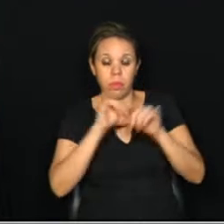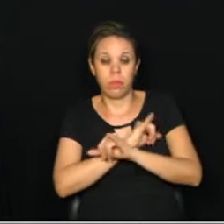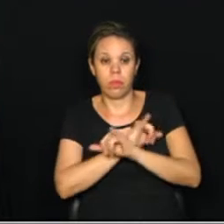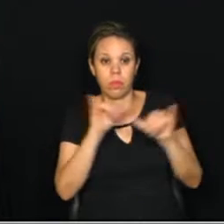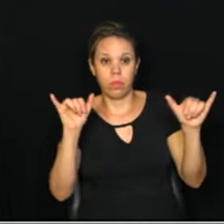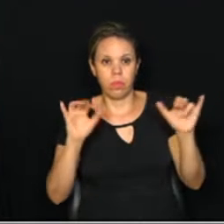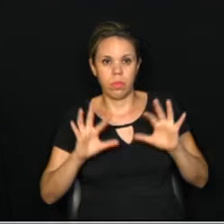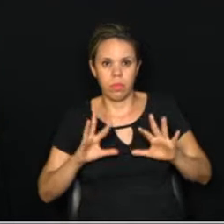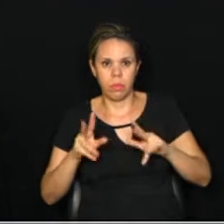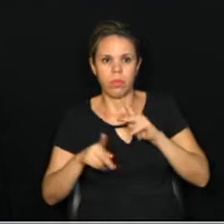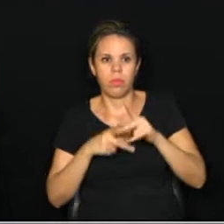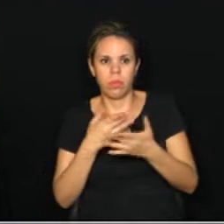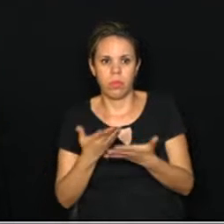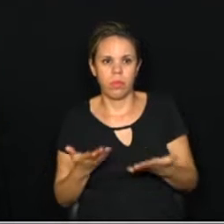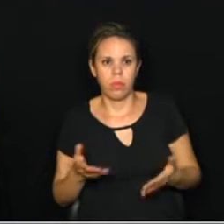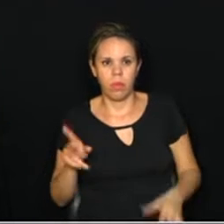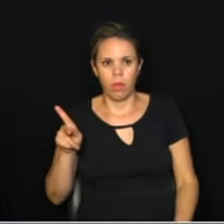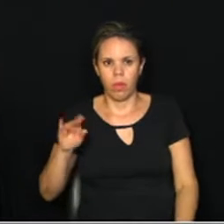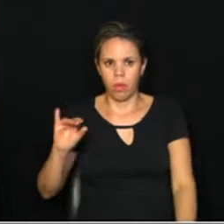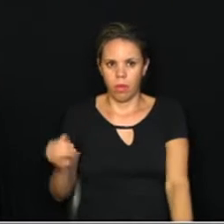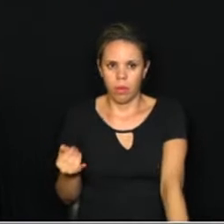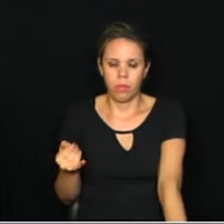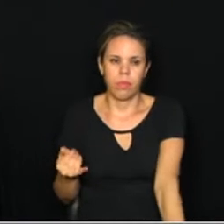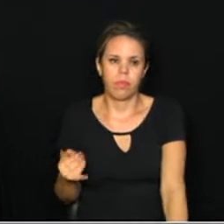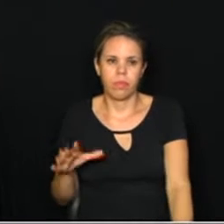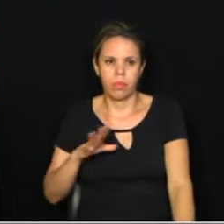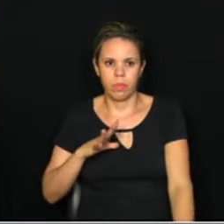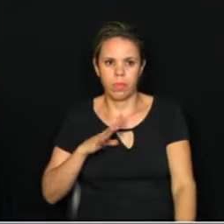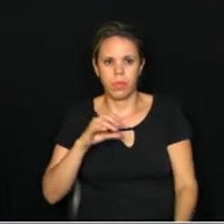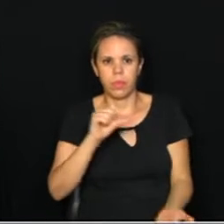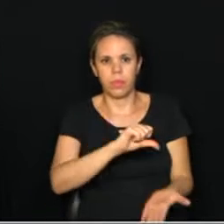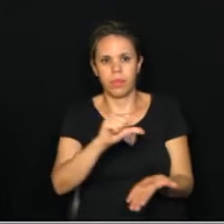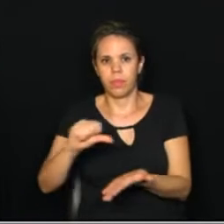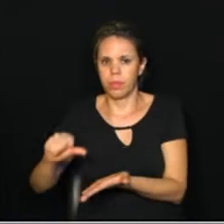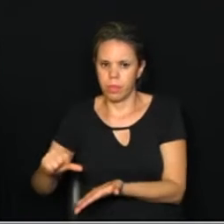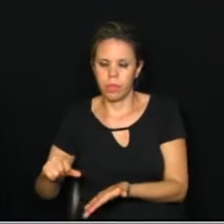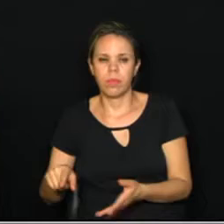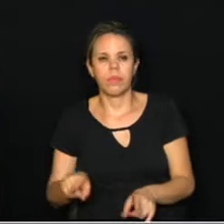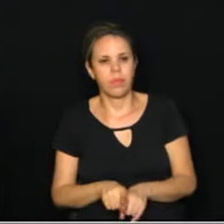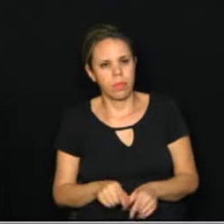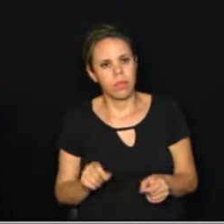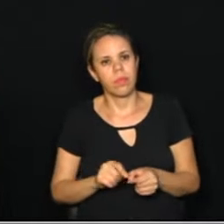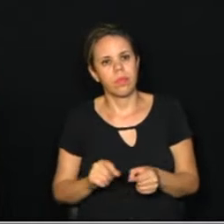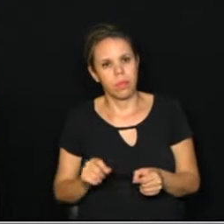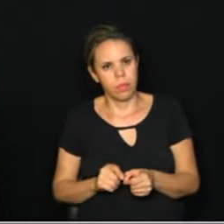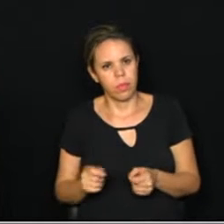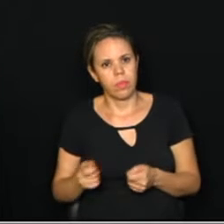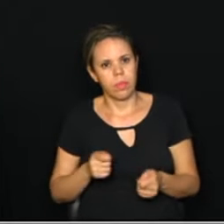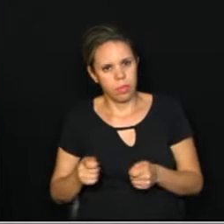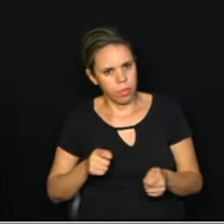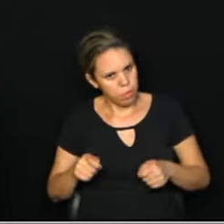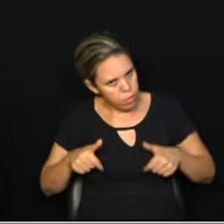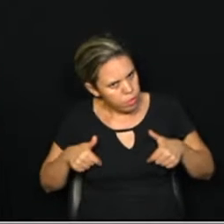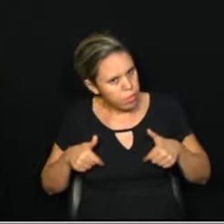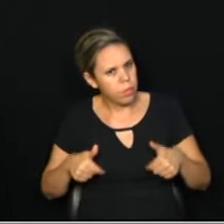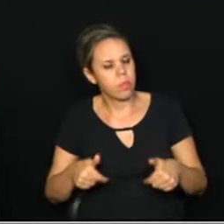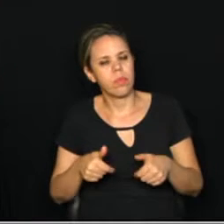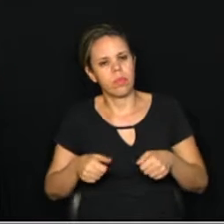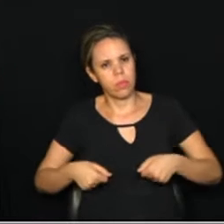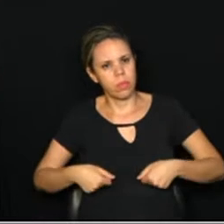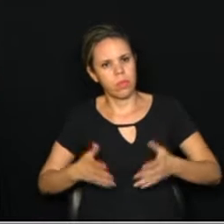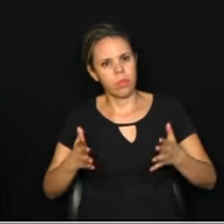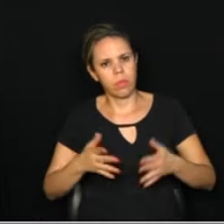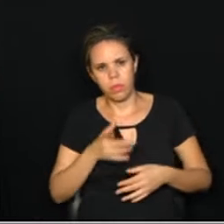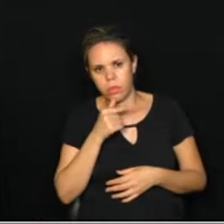do consórcio PCJ aos municípios para que eles realmente façam ações de contingenciamento para que a gente